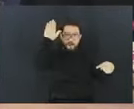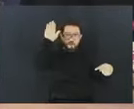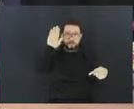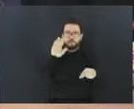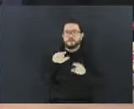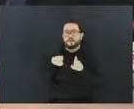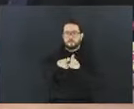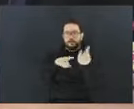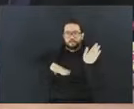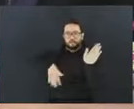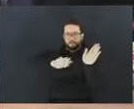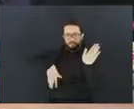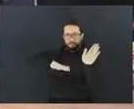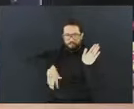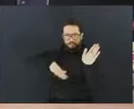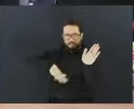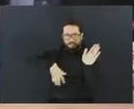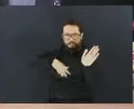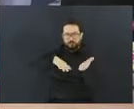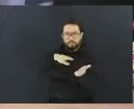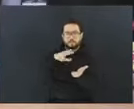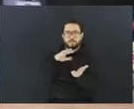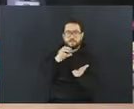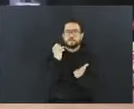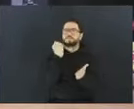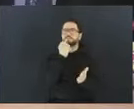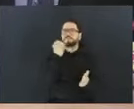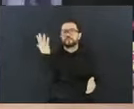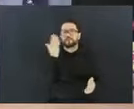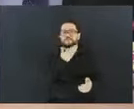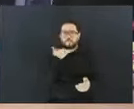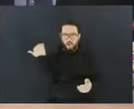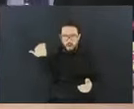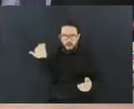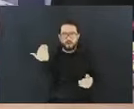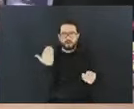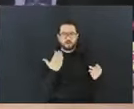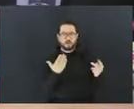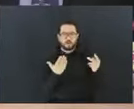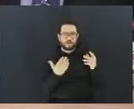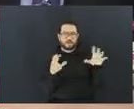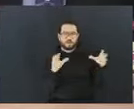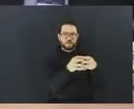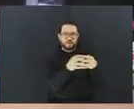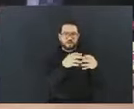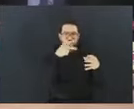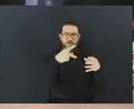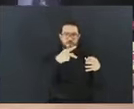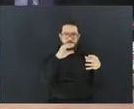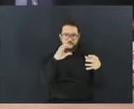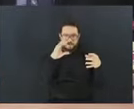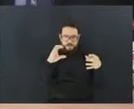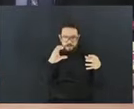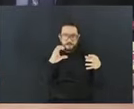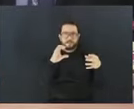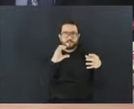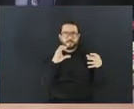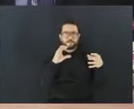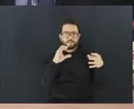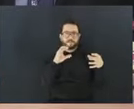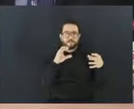número de mortes, tanto de integrantes do PCC quanto integrantes do PGC, é grande.